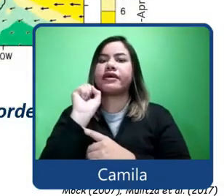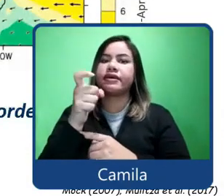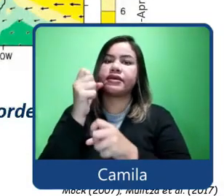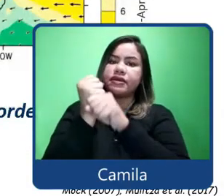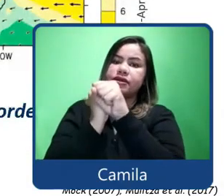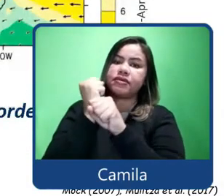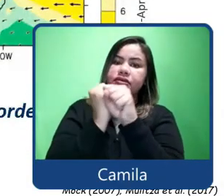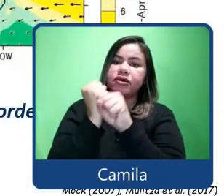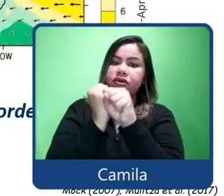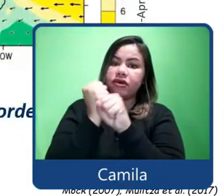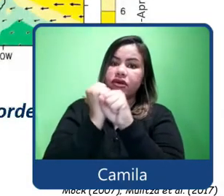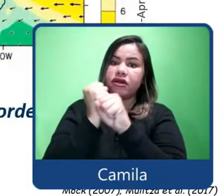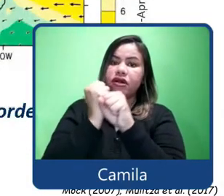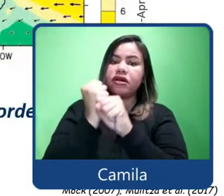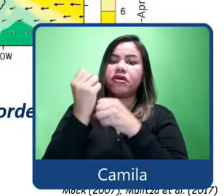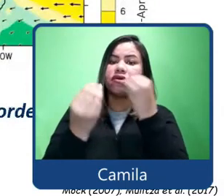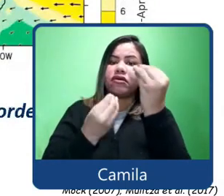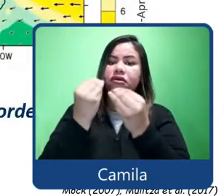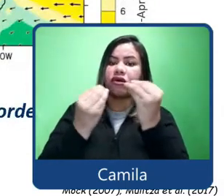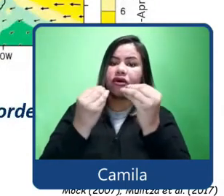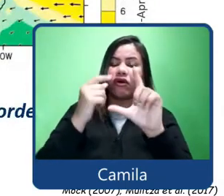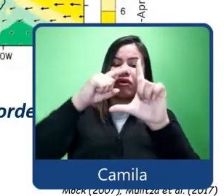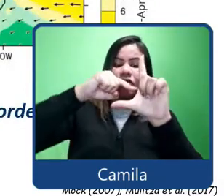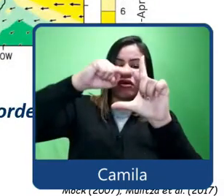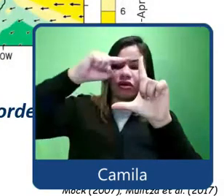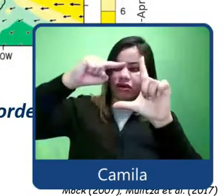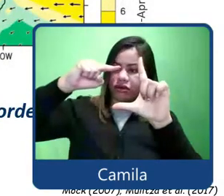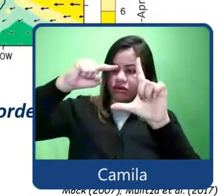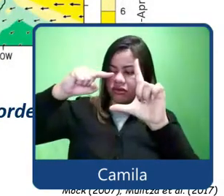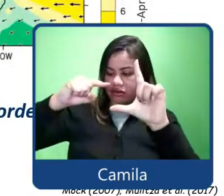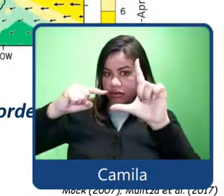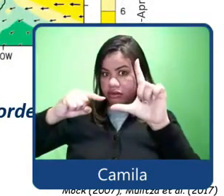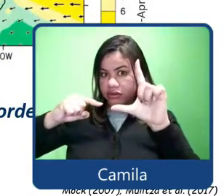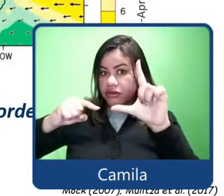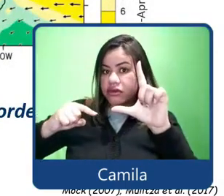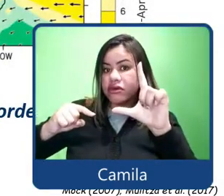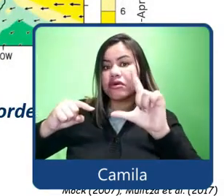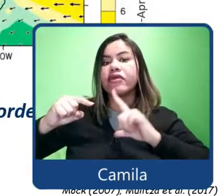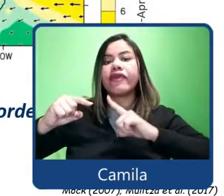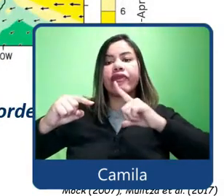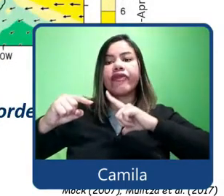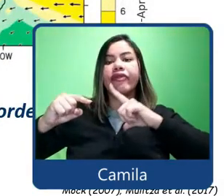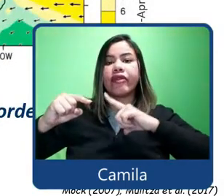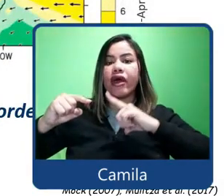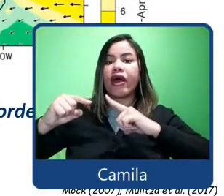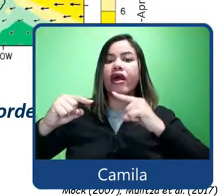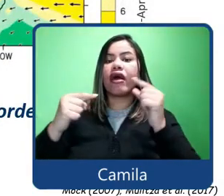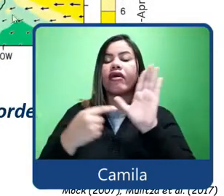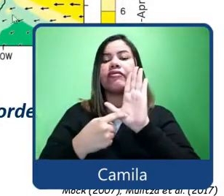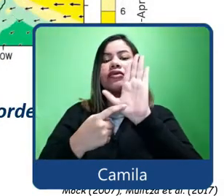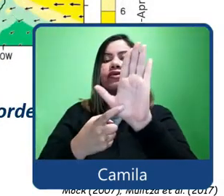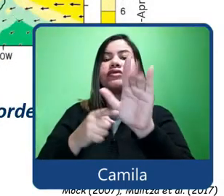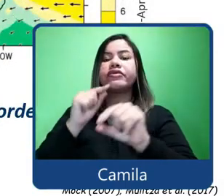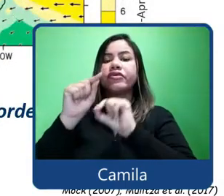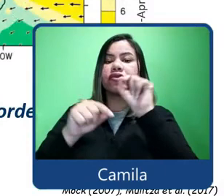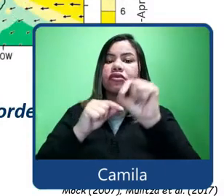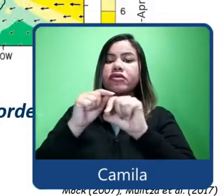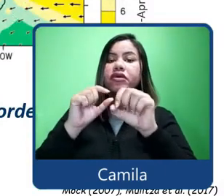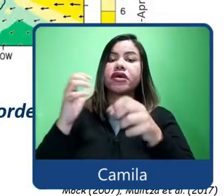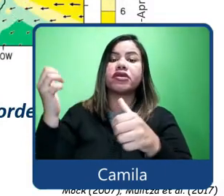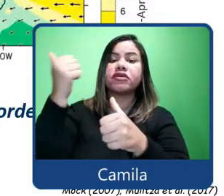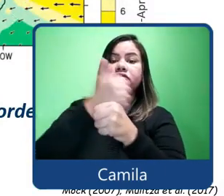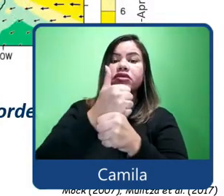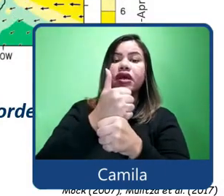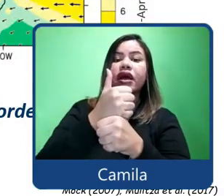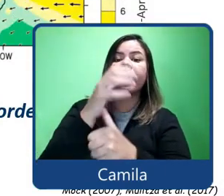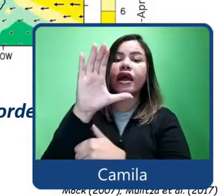nos valores de ΔC13, mostrando uma substituição parcial da caatinga por Mata Atlântica, nesta região